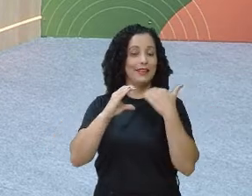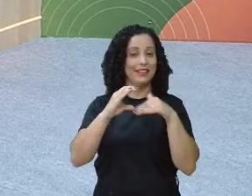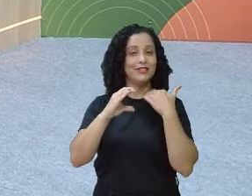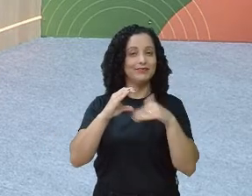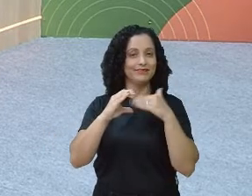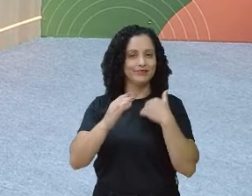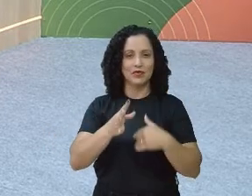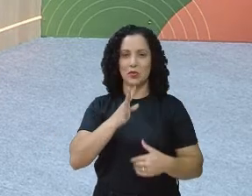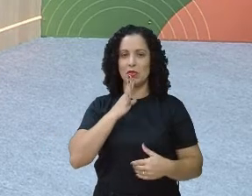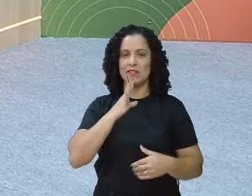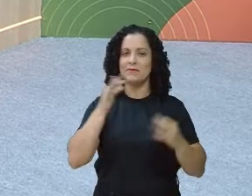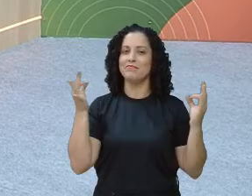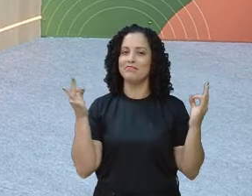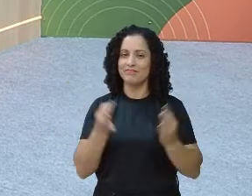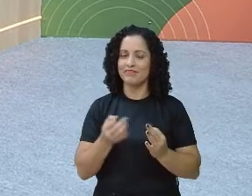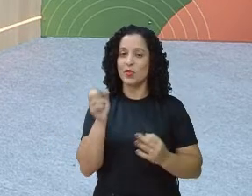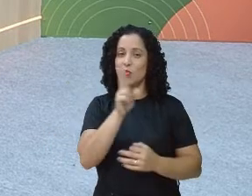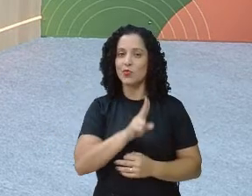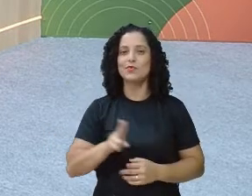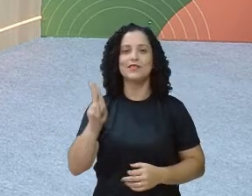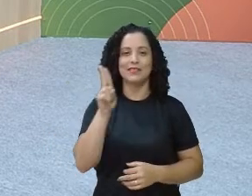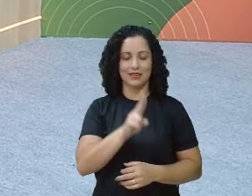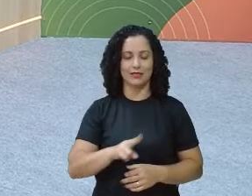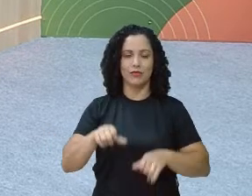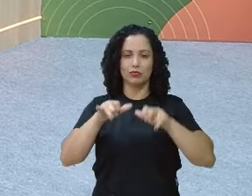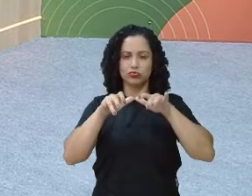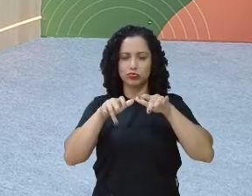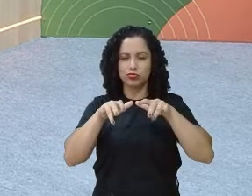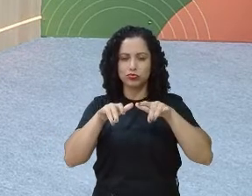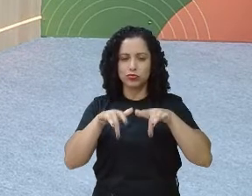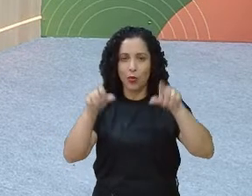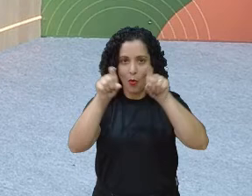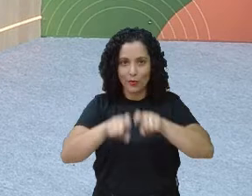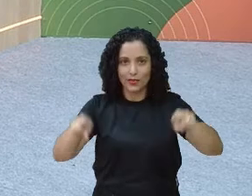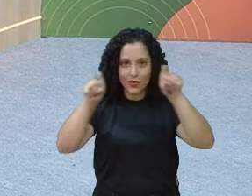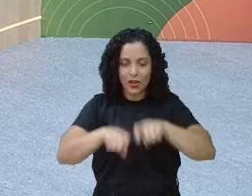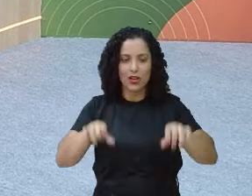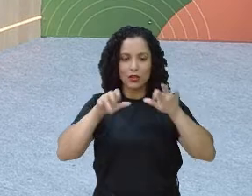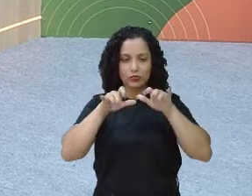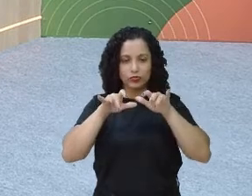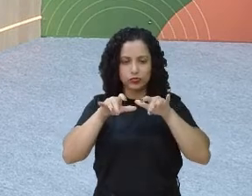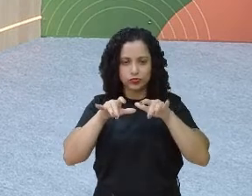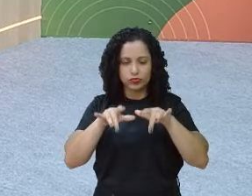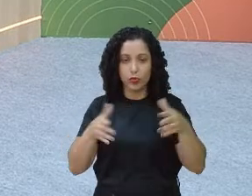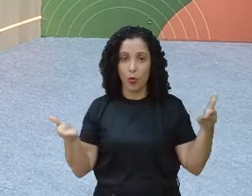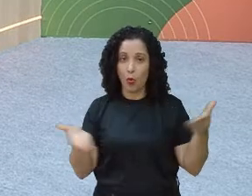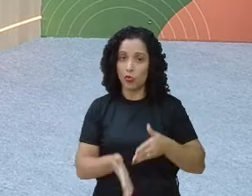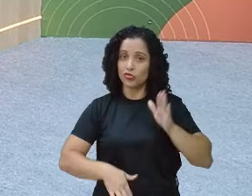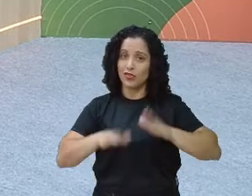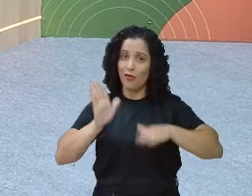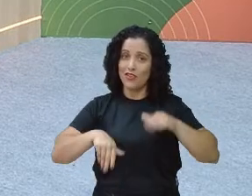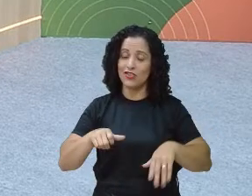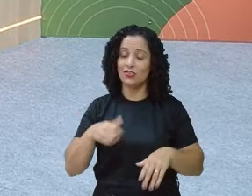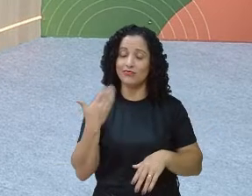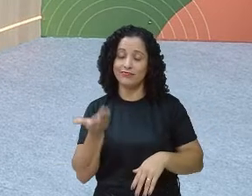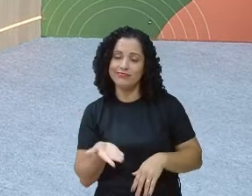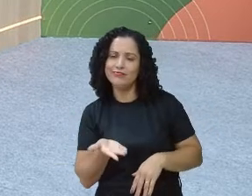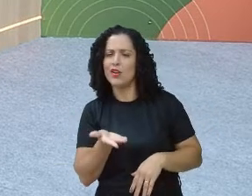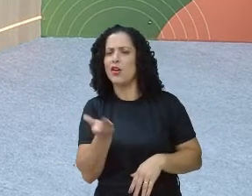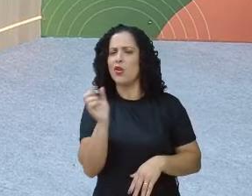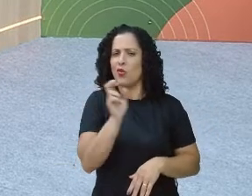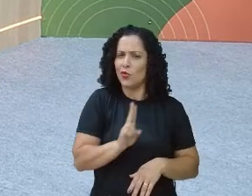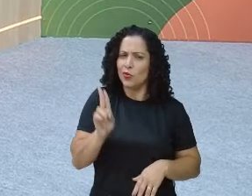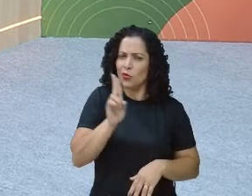conhece tão bem e utiliza bastante. Talvez vocês não utilizem tanto o e-mail agora, vocês utilizam mais apps